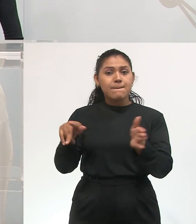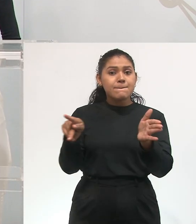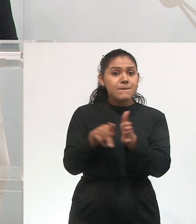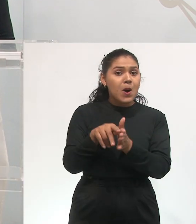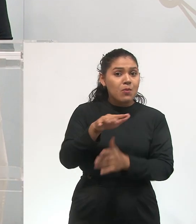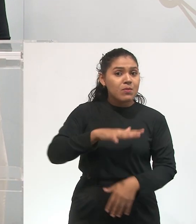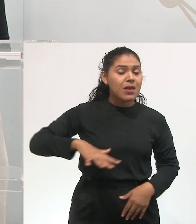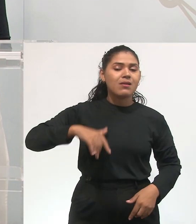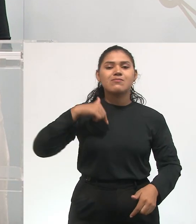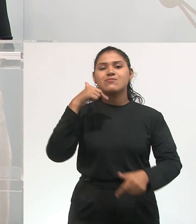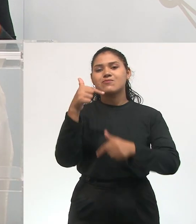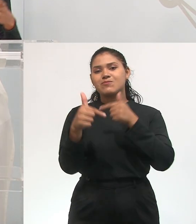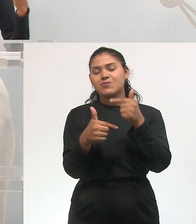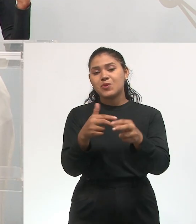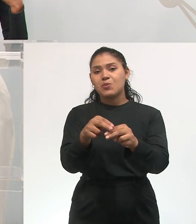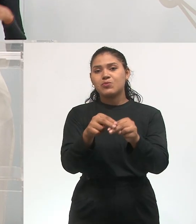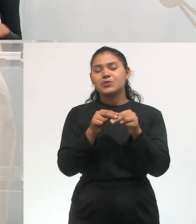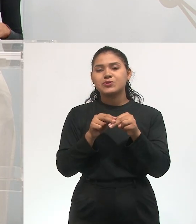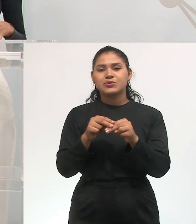de produção, que